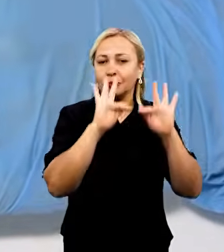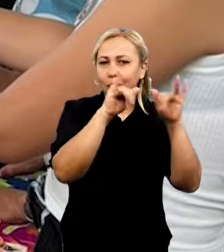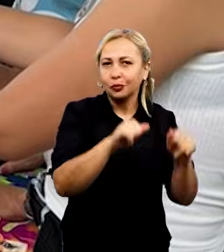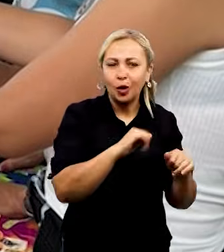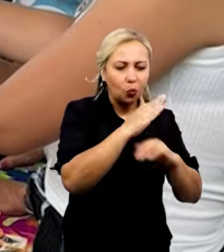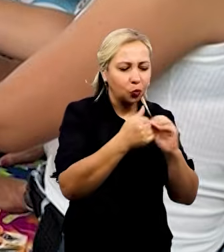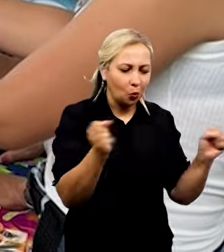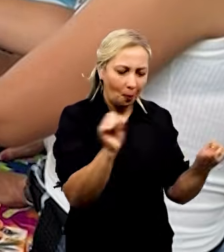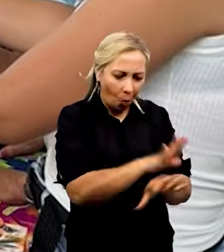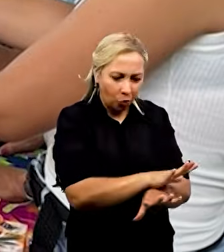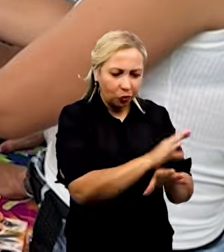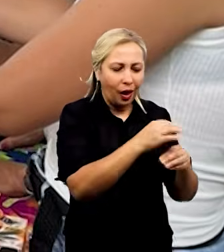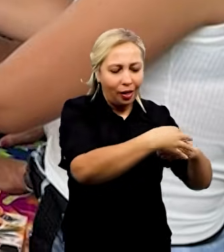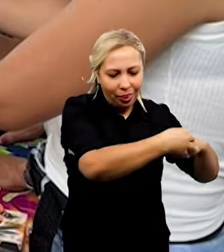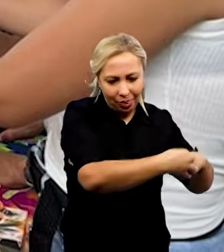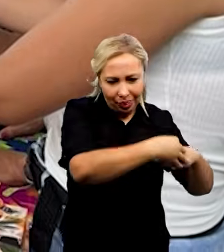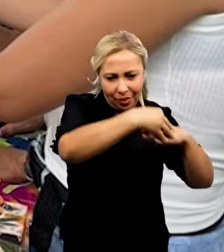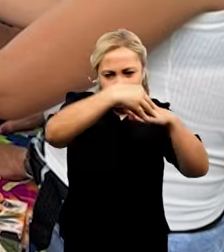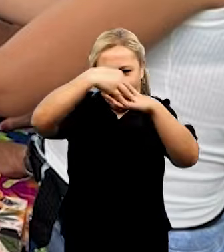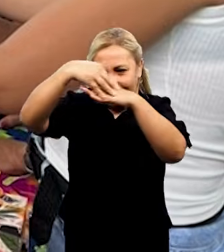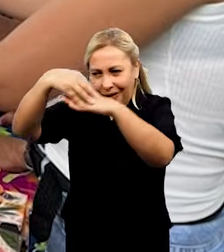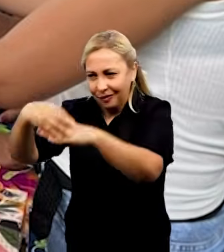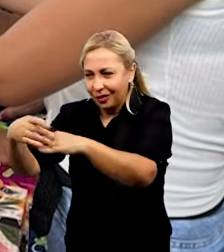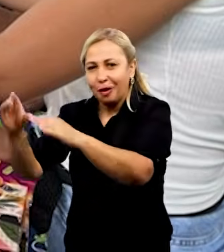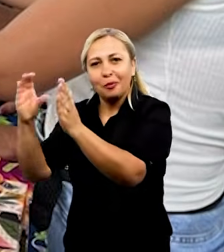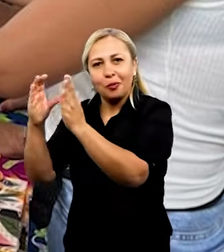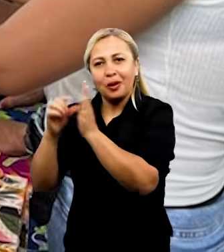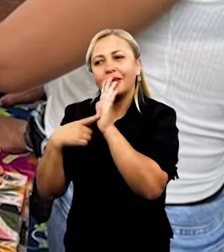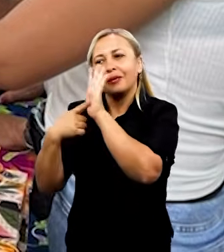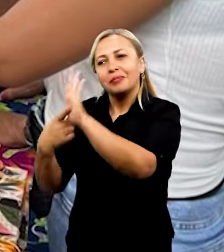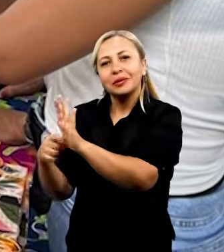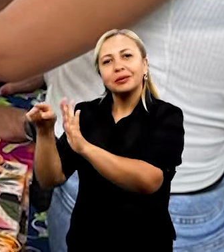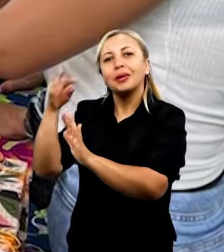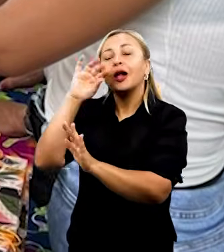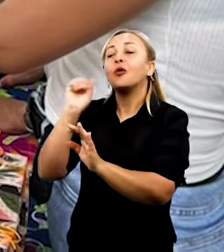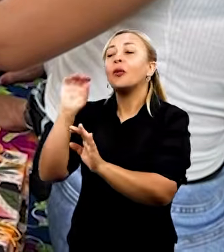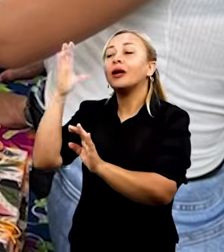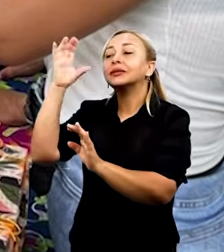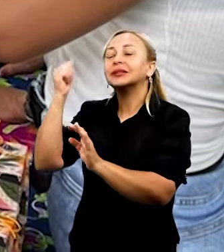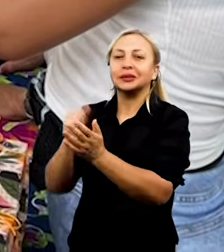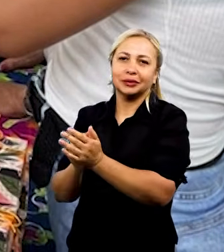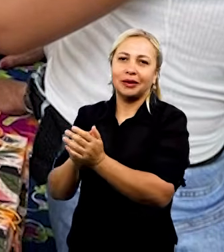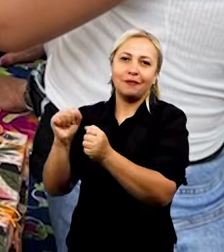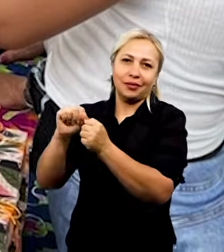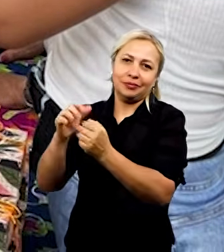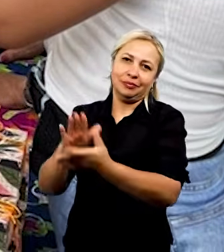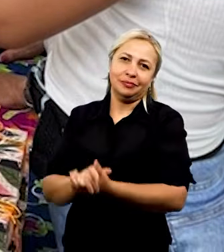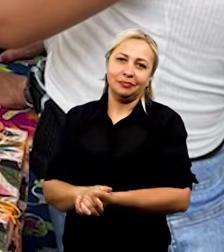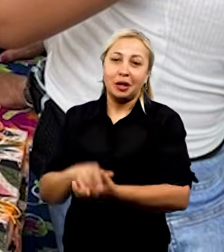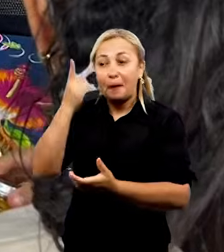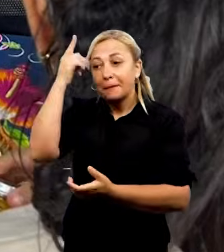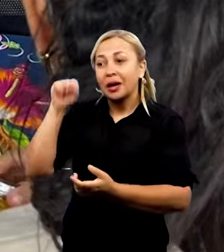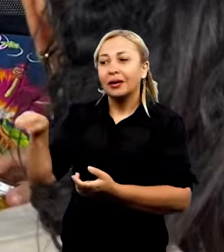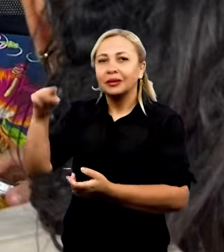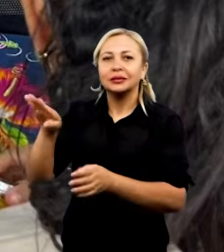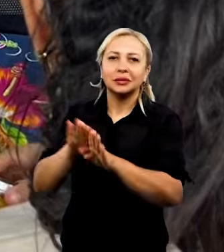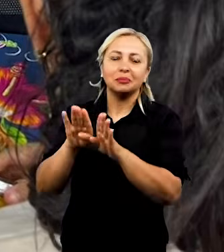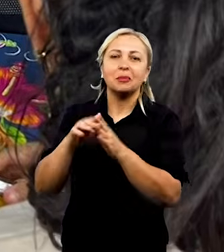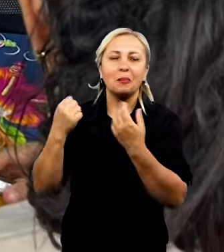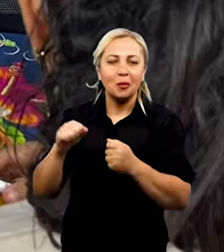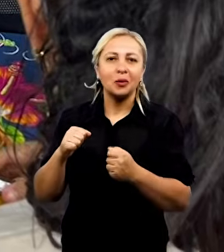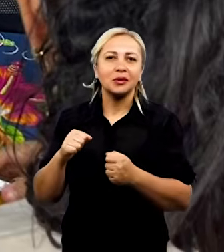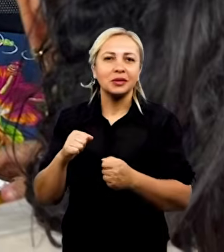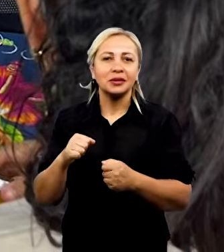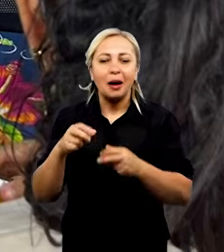si. E, ao fim de todo o projeto, a gente retorna à comunidade e leva o conhecimento científico para eles, para que